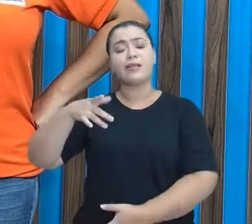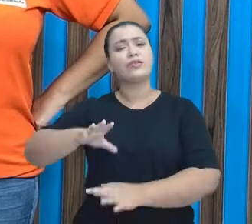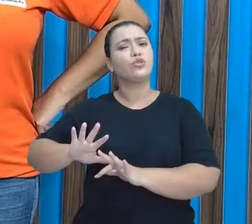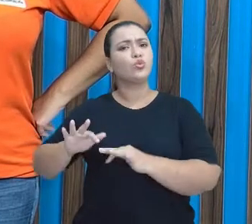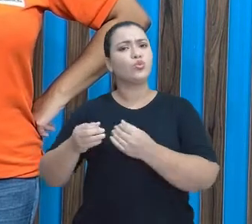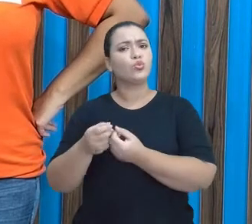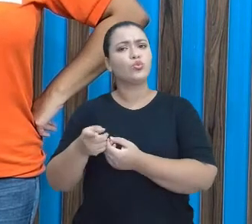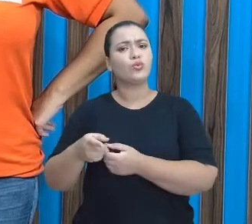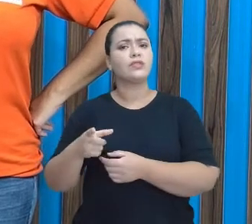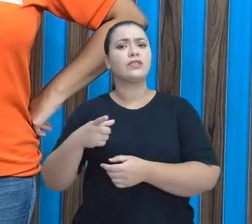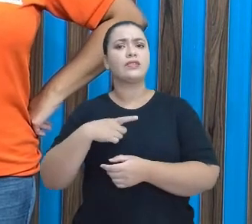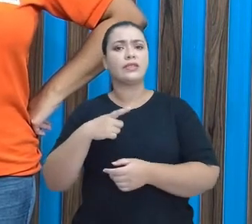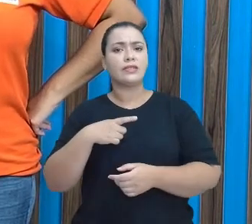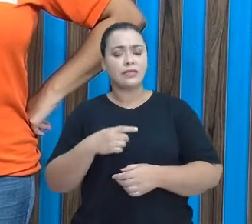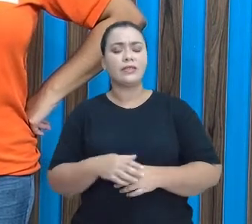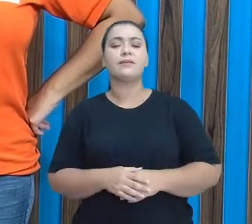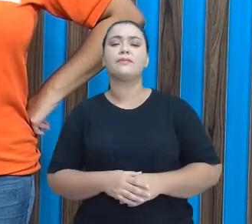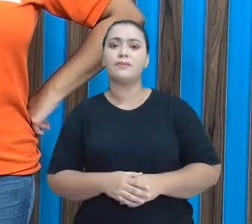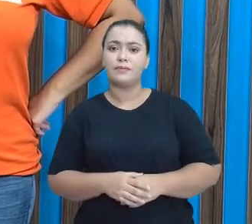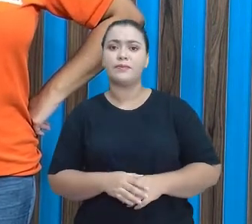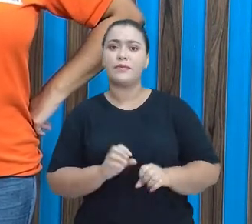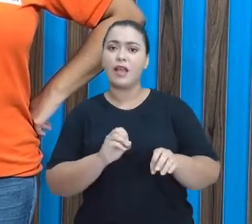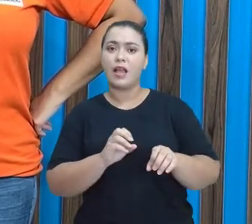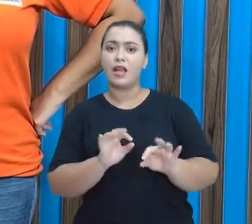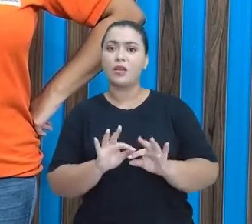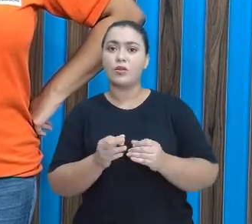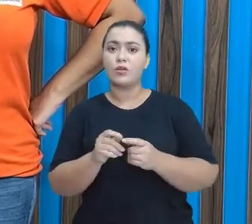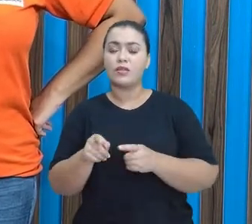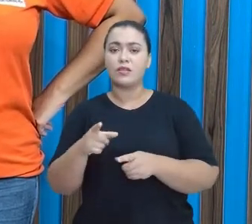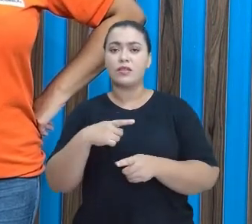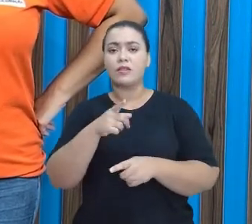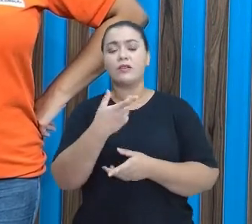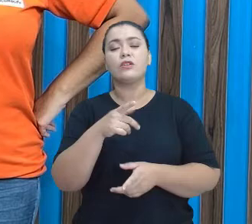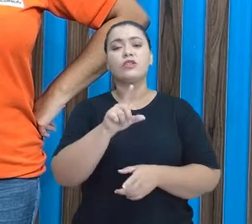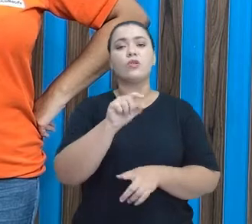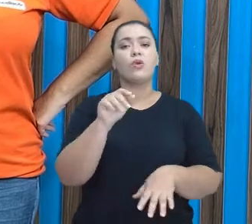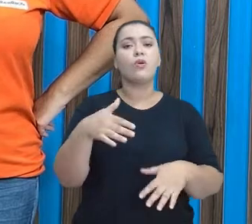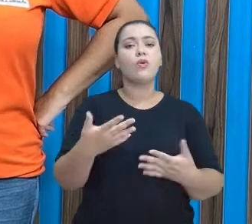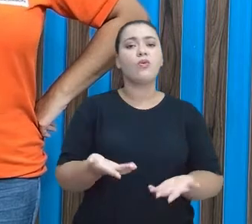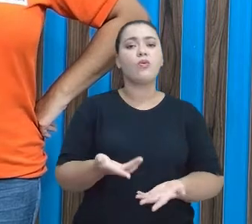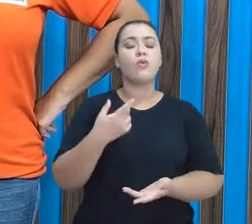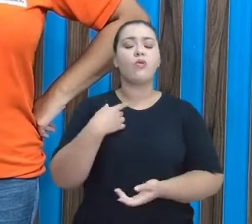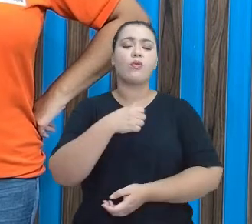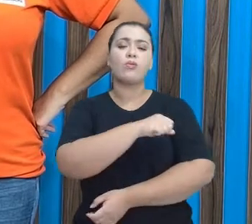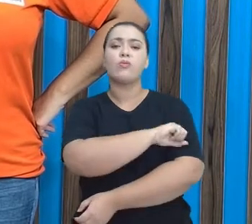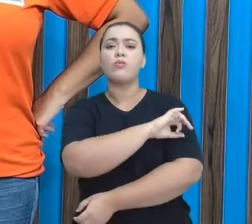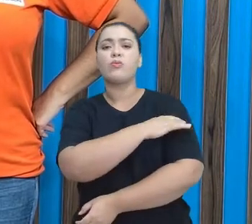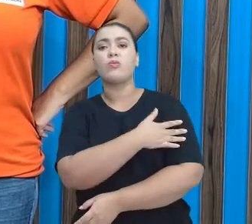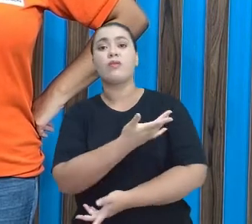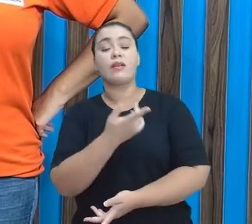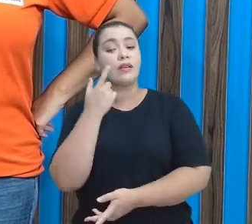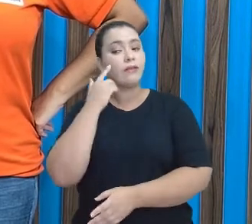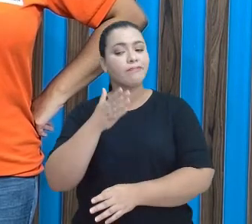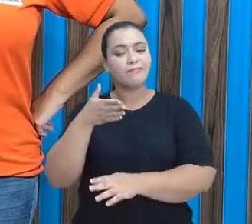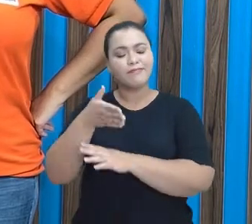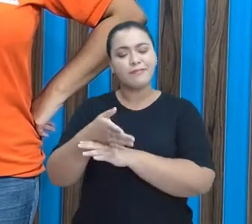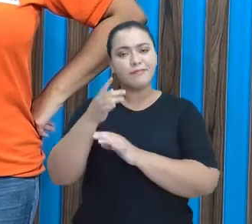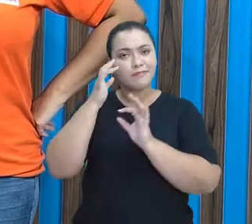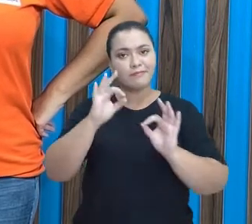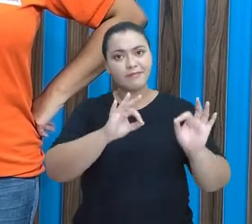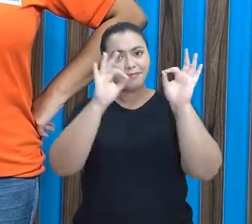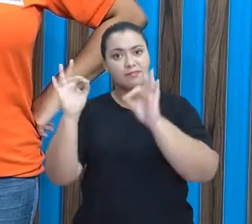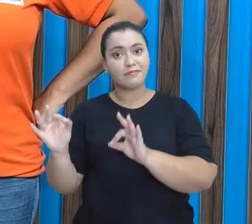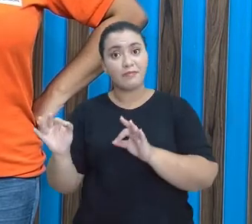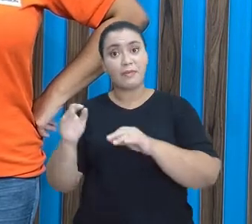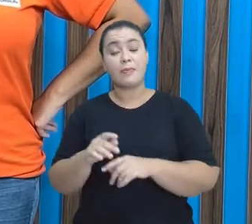todas organizadas em playlists. Então, basta vocês escolherem um ano que querem ver e acessar as aulas. E além do